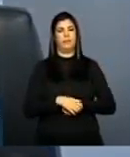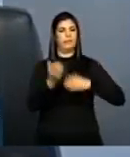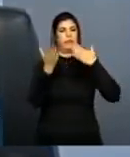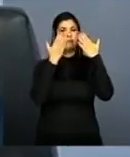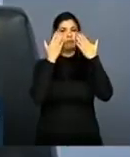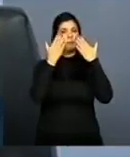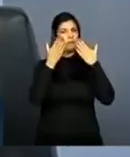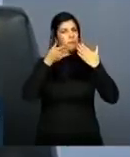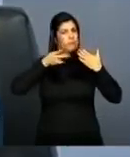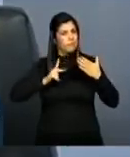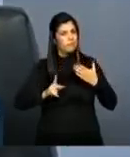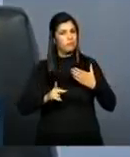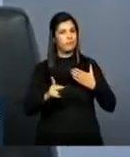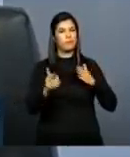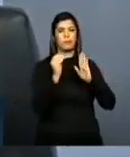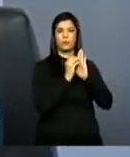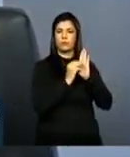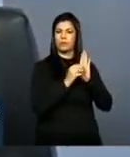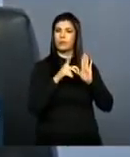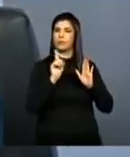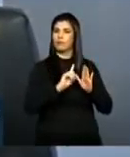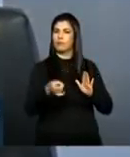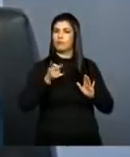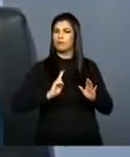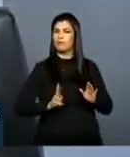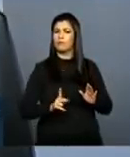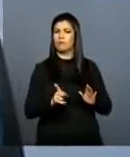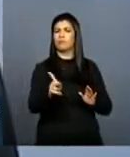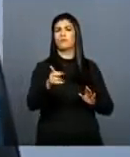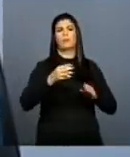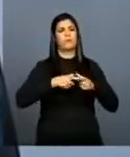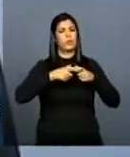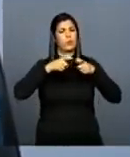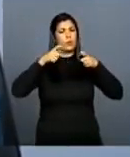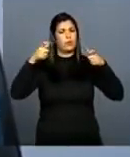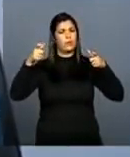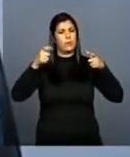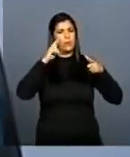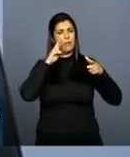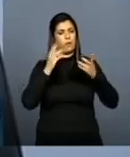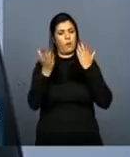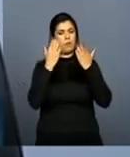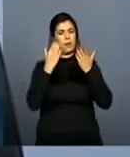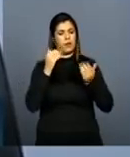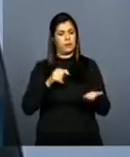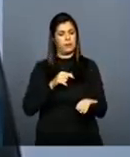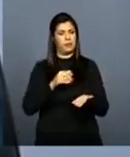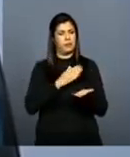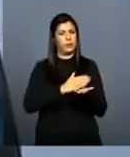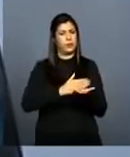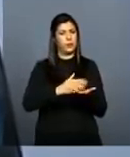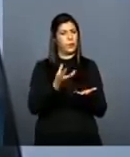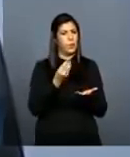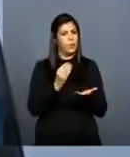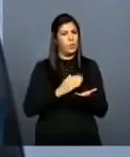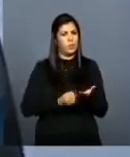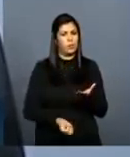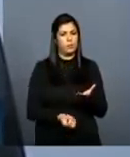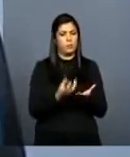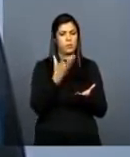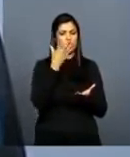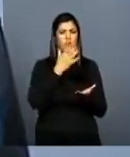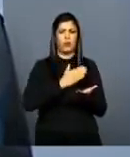vamos continuar essa agenda. Não, nós fizemos muito mais. Quer dizer, você sai de um patamar de muita produção, de